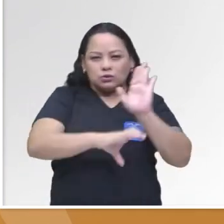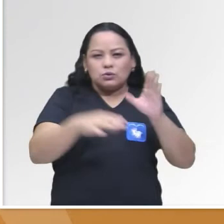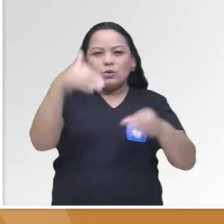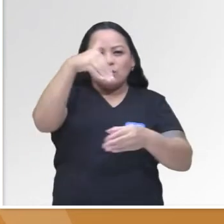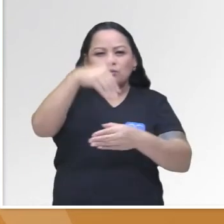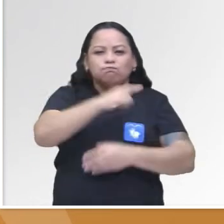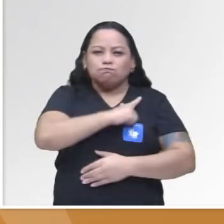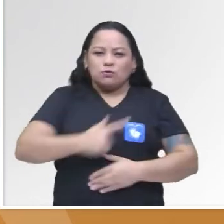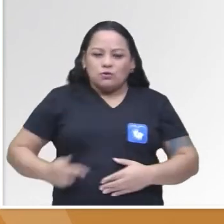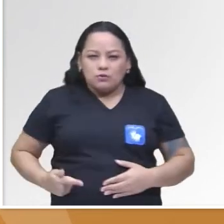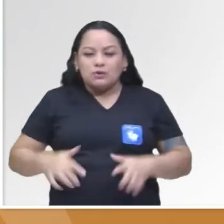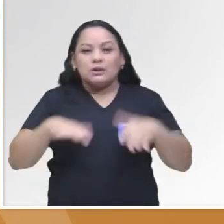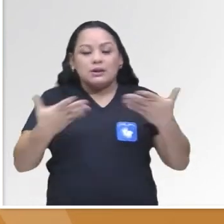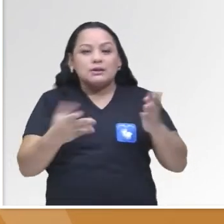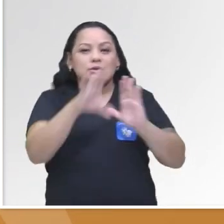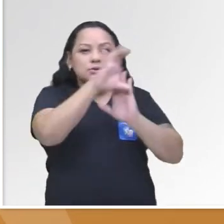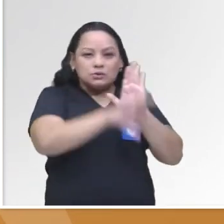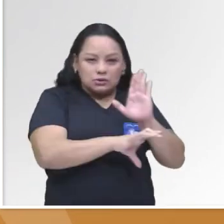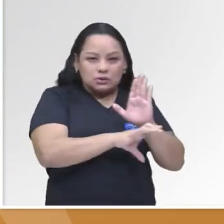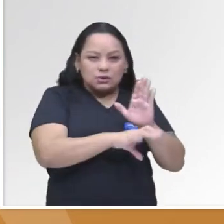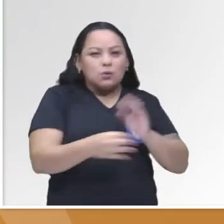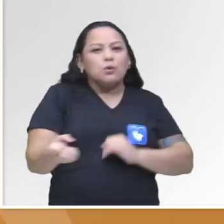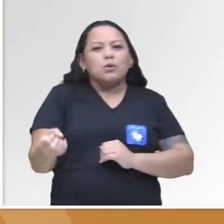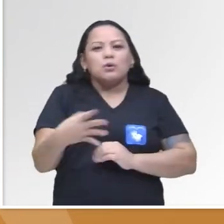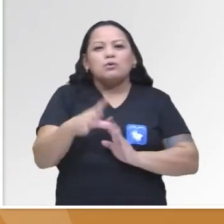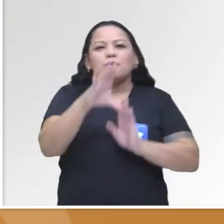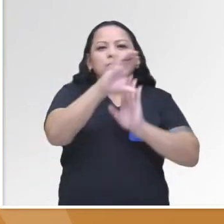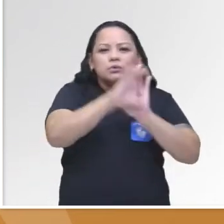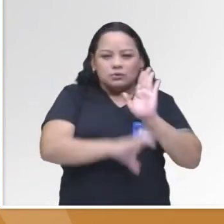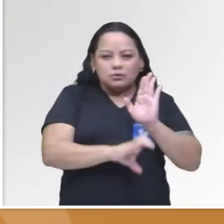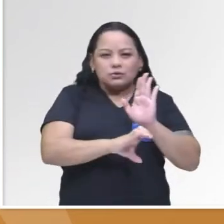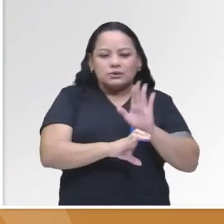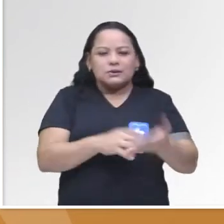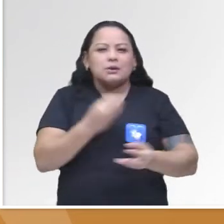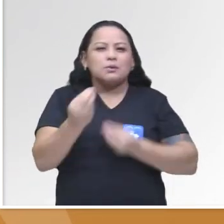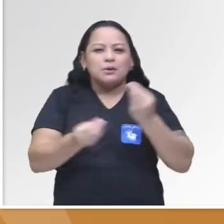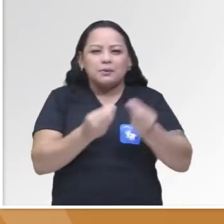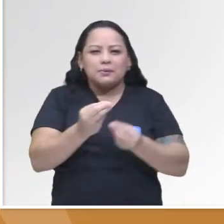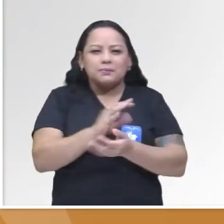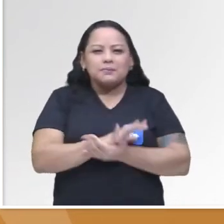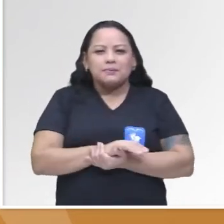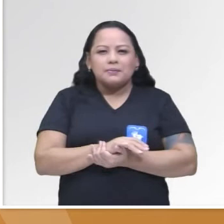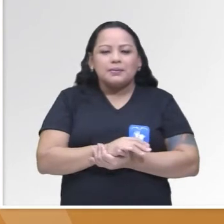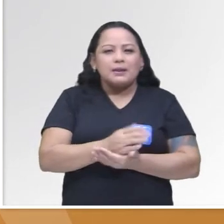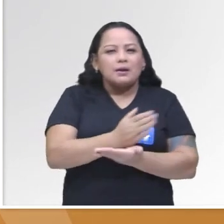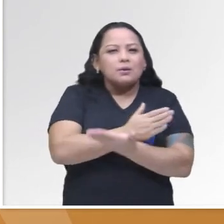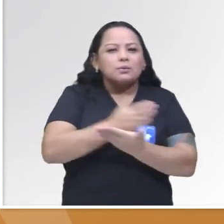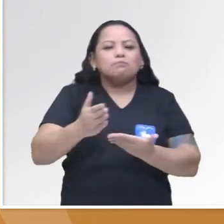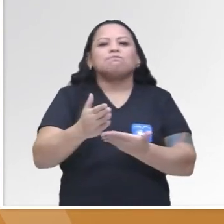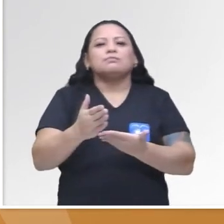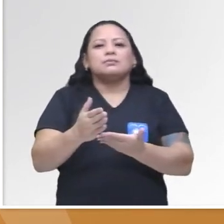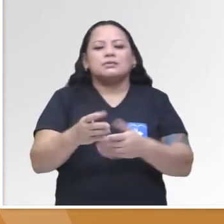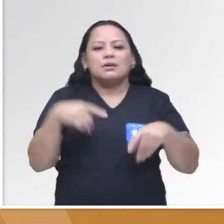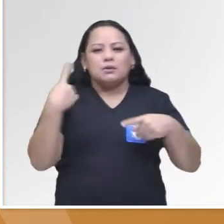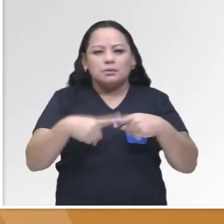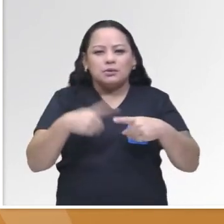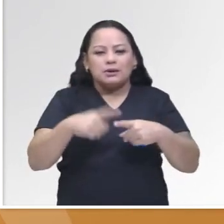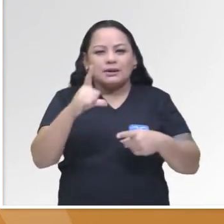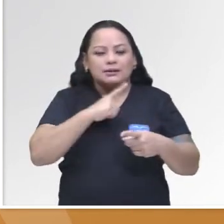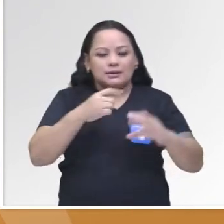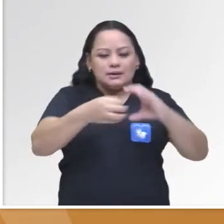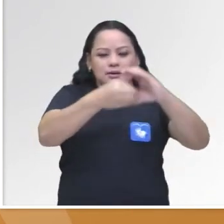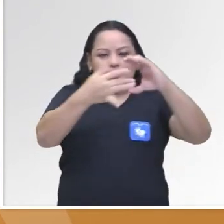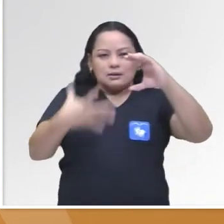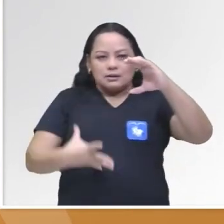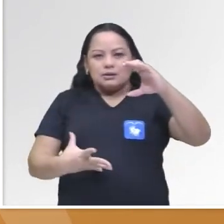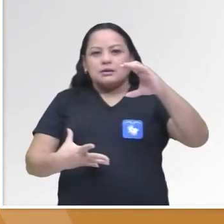que essa Constituição, essa nova Constituição, vai passar a vigorar. Claro, mantendo algumas características